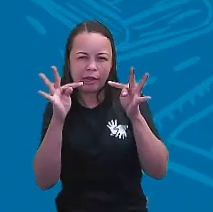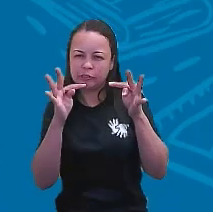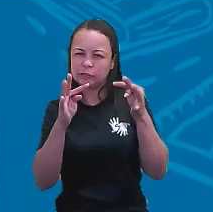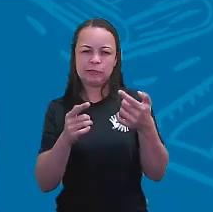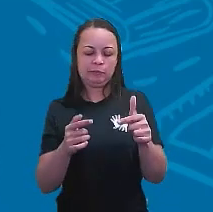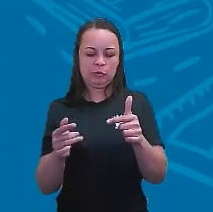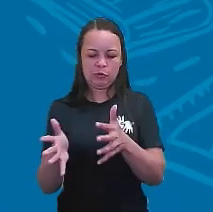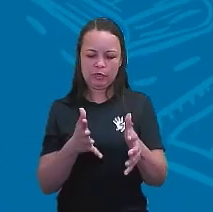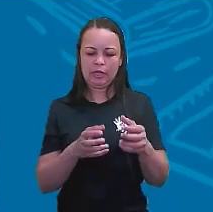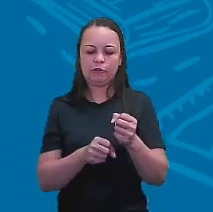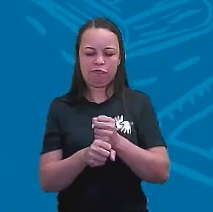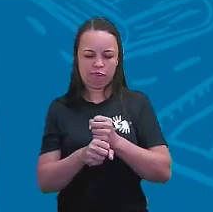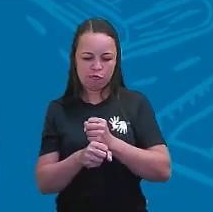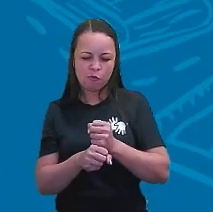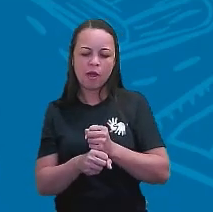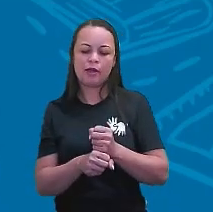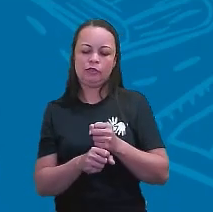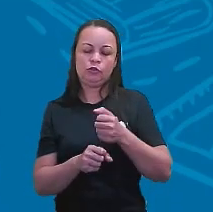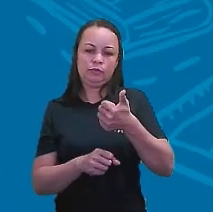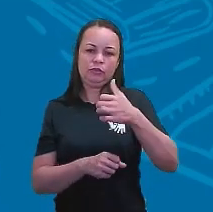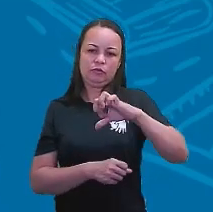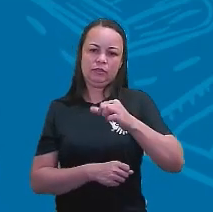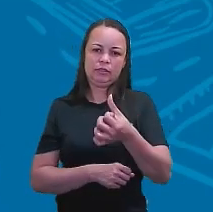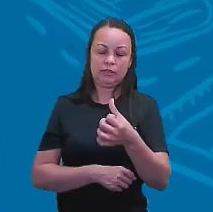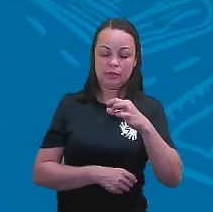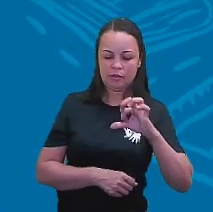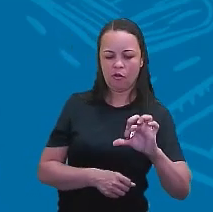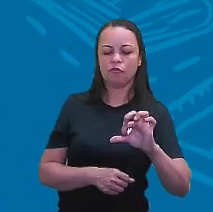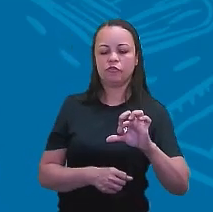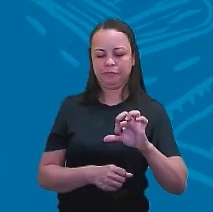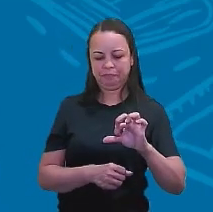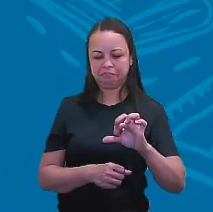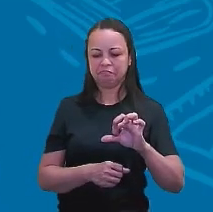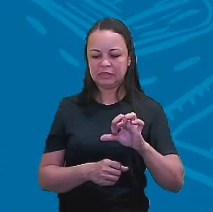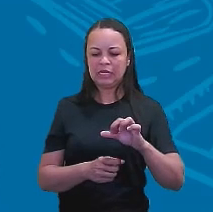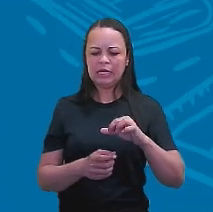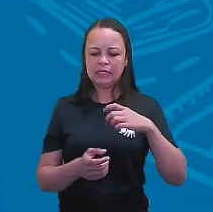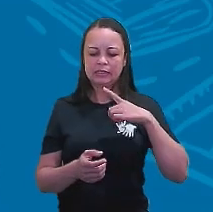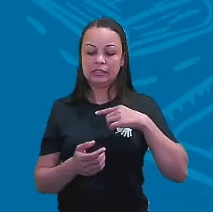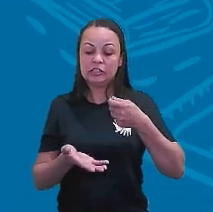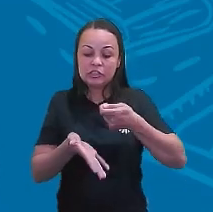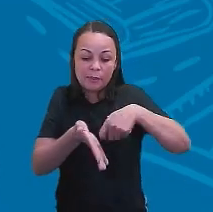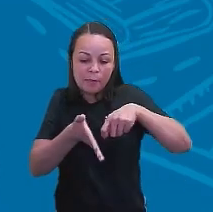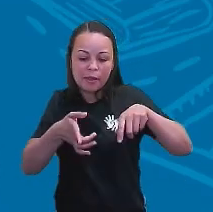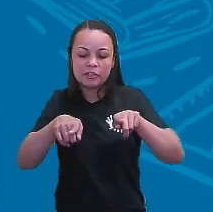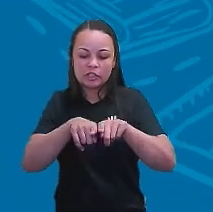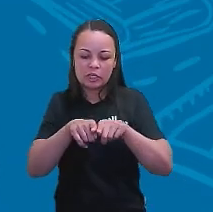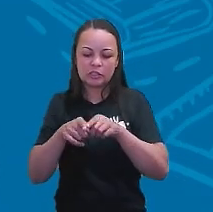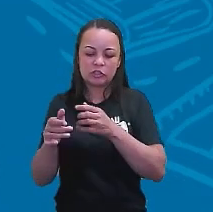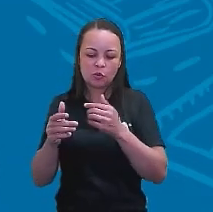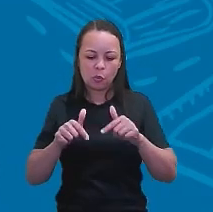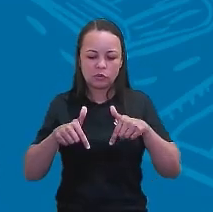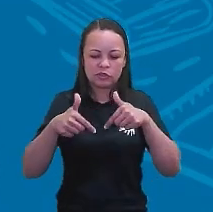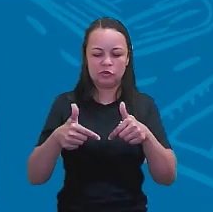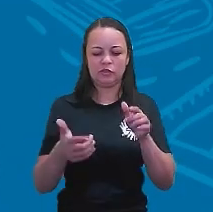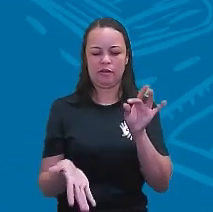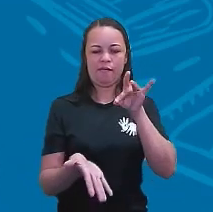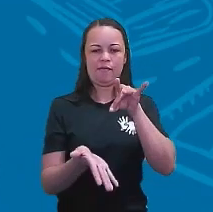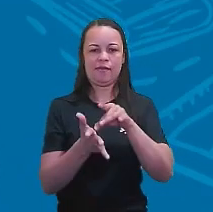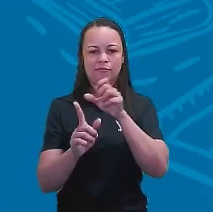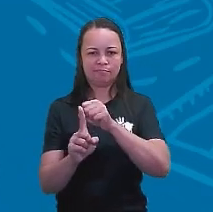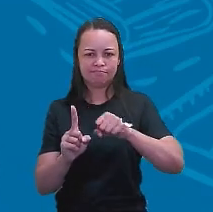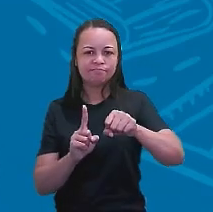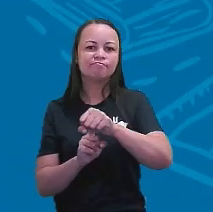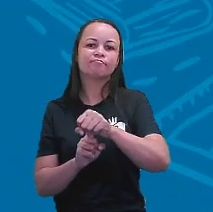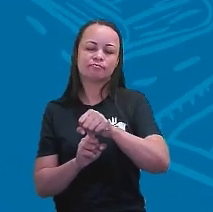de 69. Então, gente, Osman Lins, o que tem de obra, gente, convido vocês.